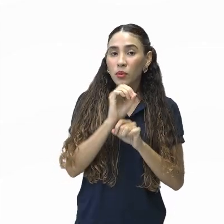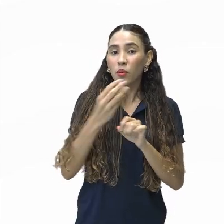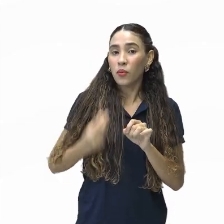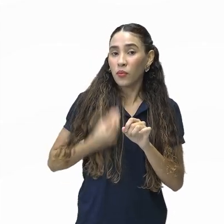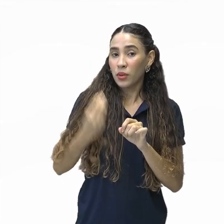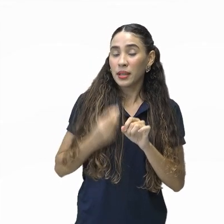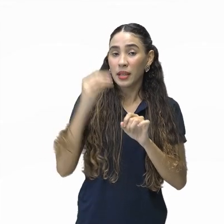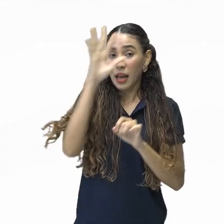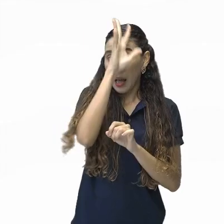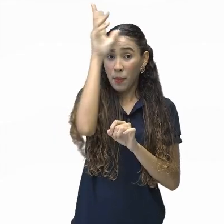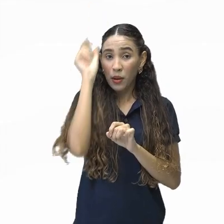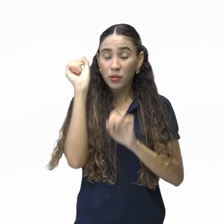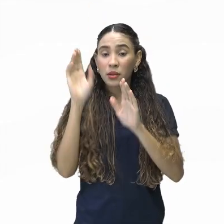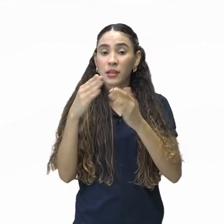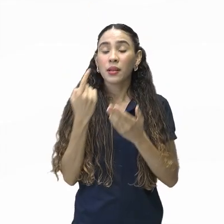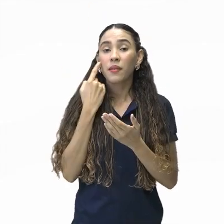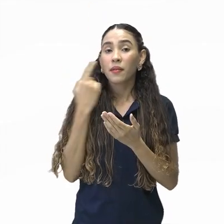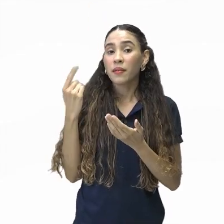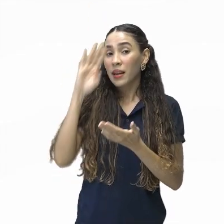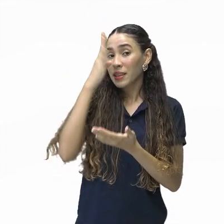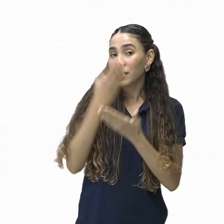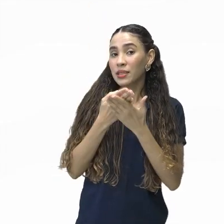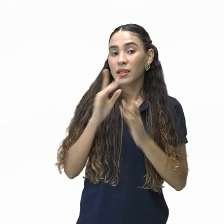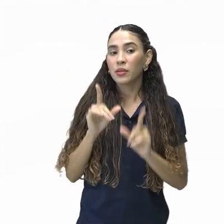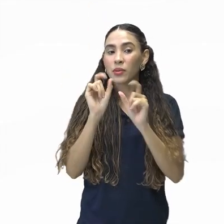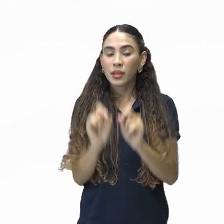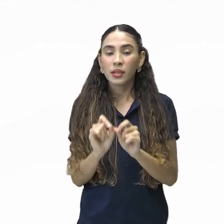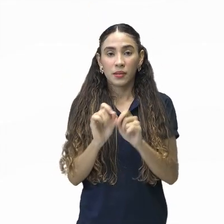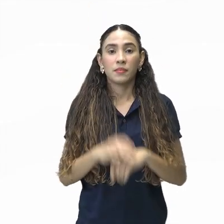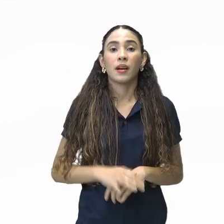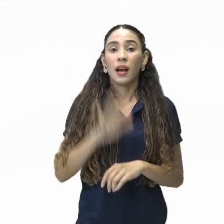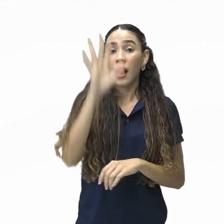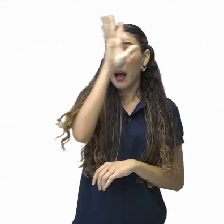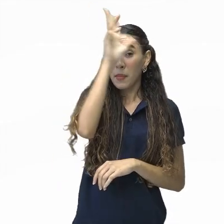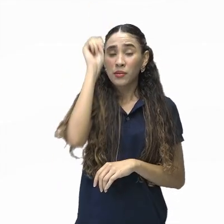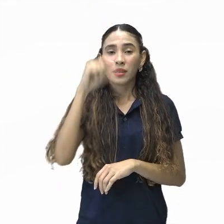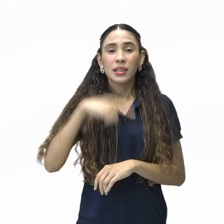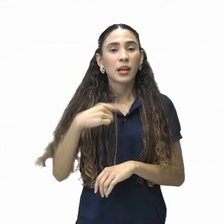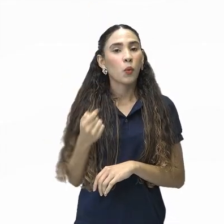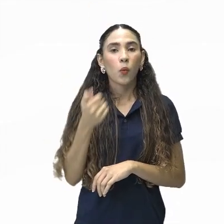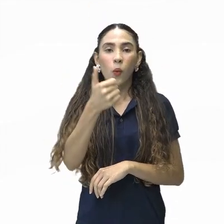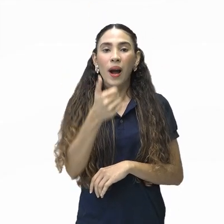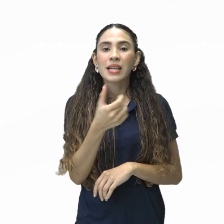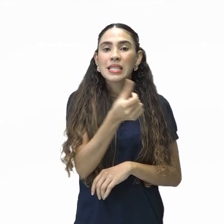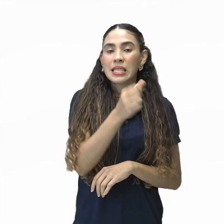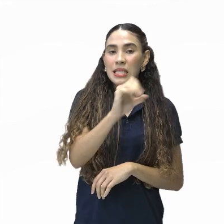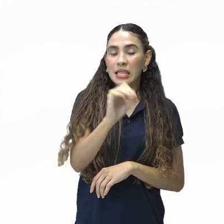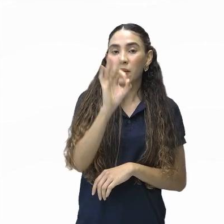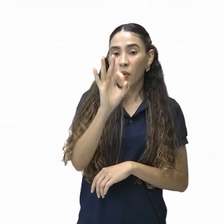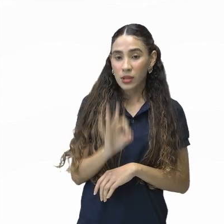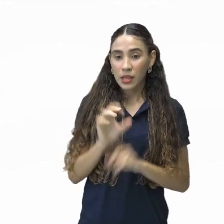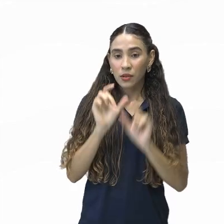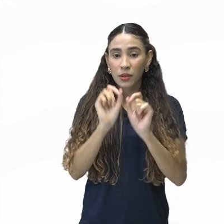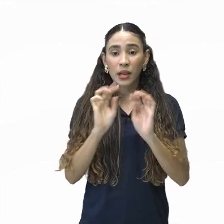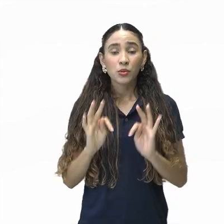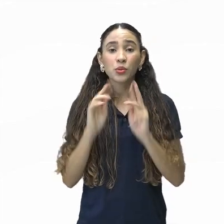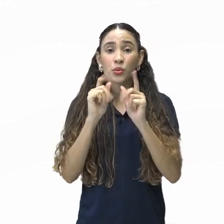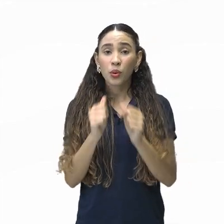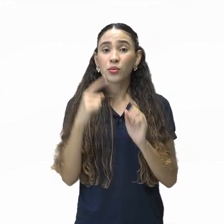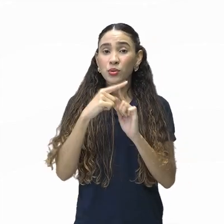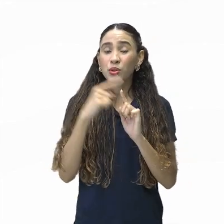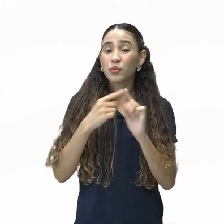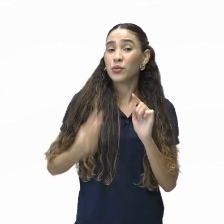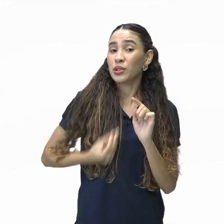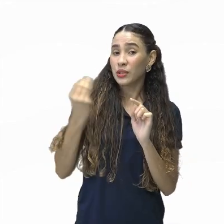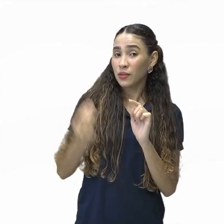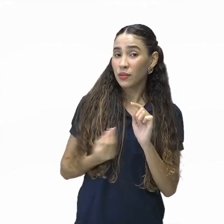na Amazônia. Então, acredita-se que a Amazônia possui aí quase 60% de todas as formas de